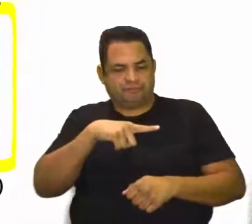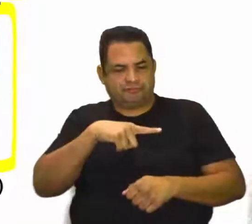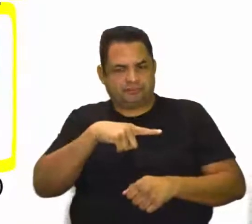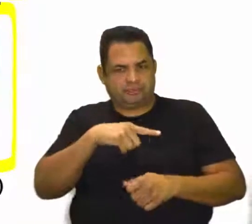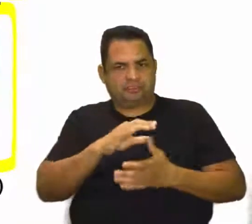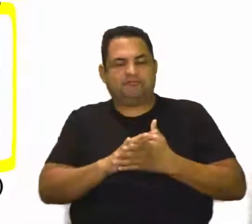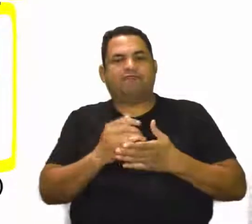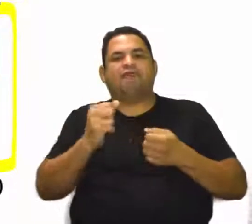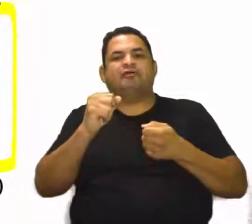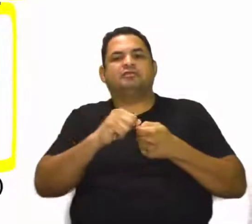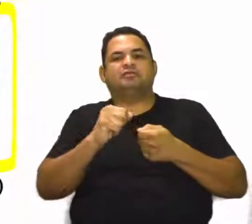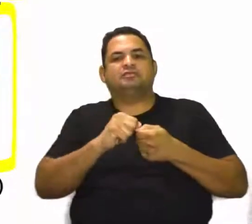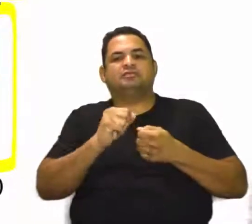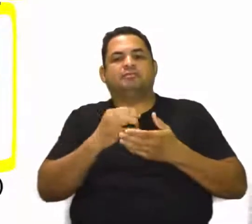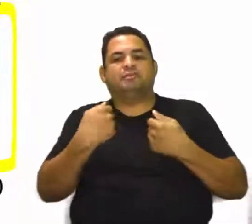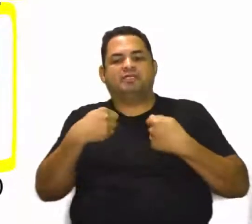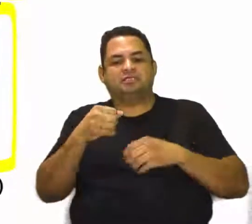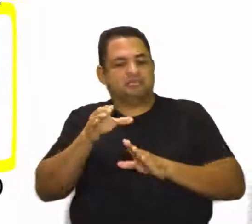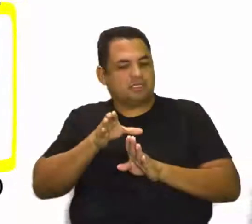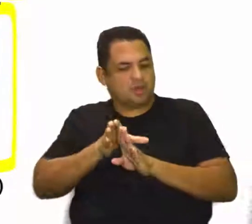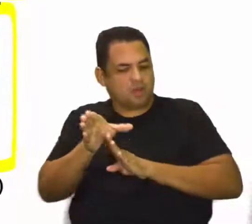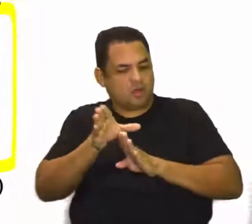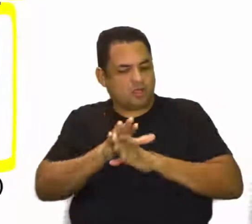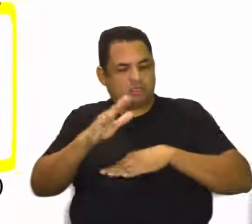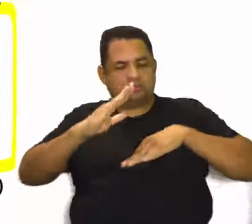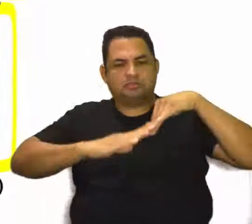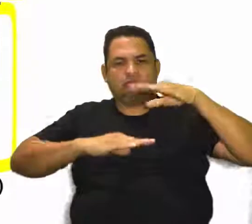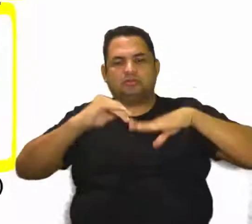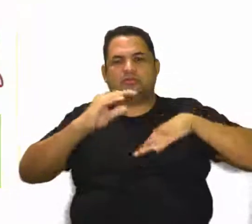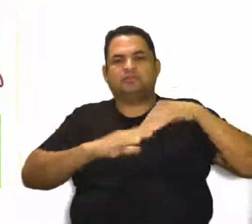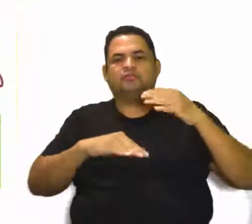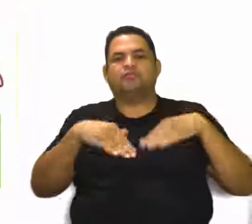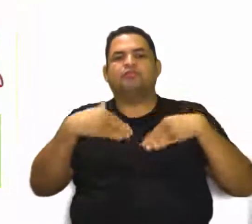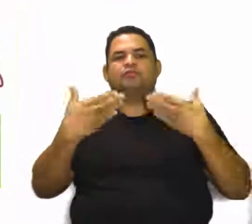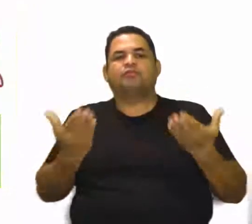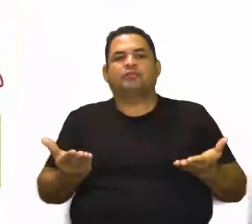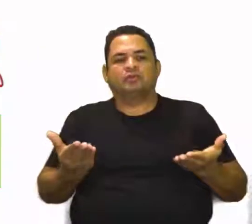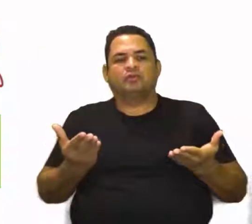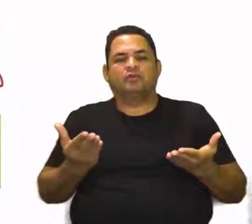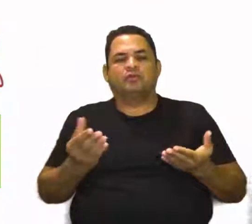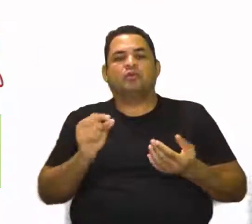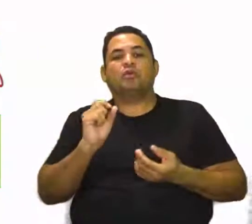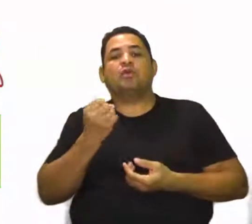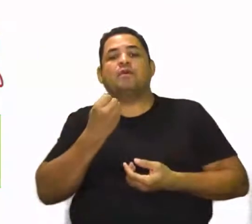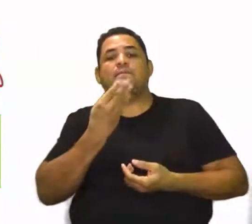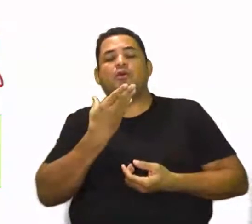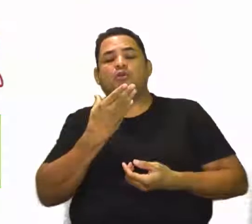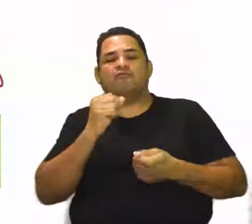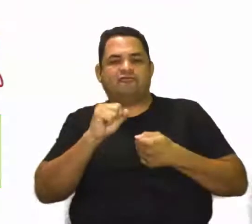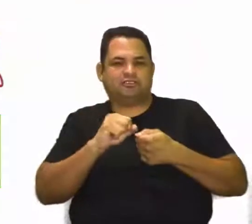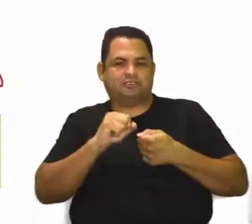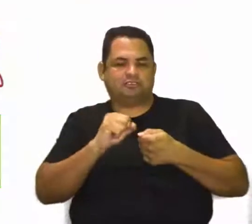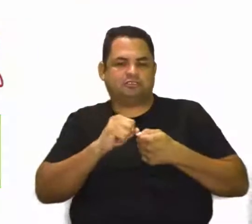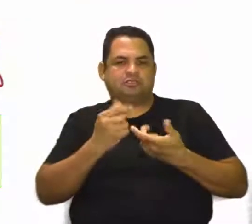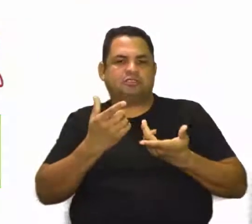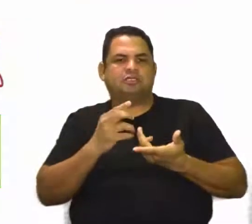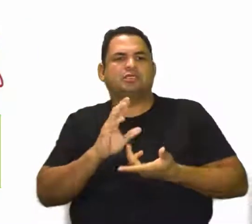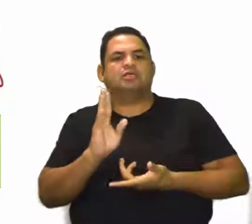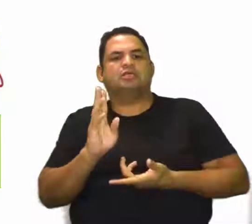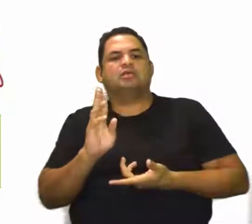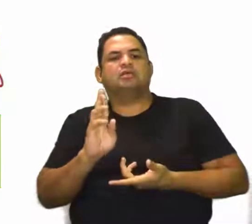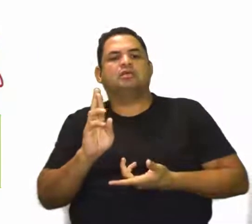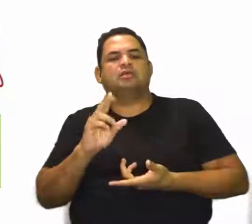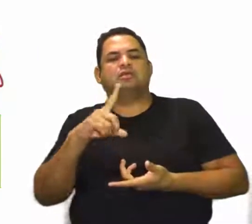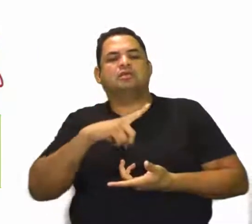procurar a orientação do profissional. E quais que seriam os benefícios, né, professora Iris? Para quem